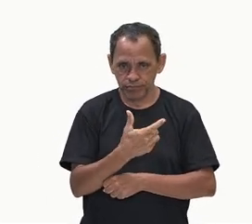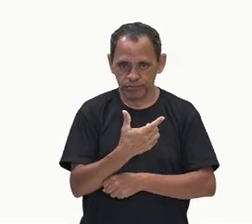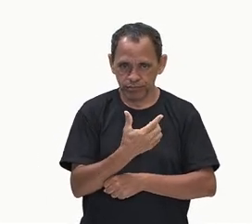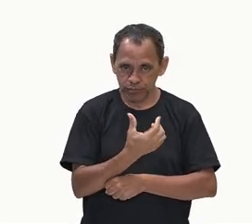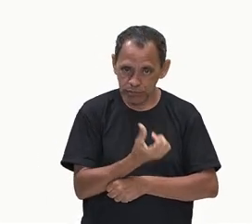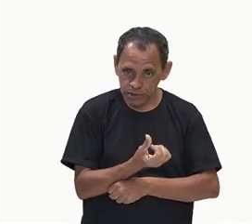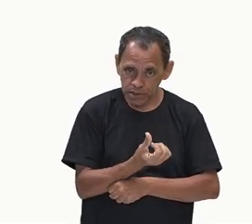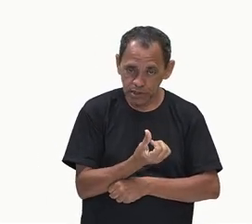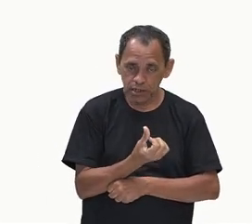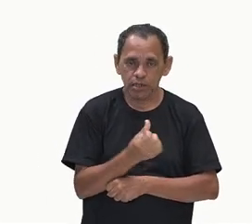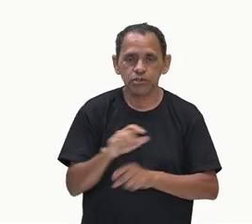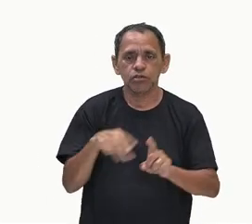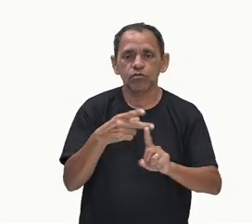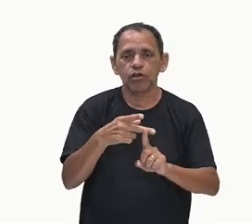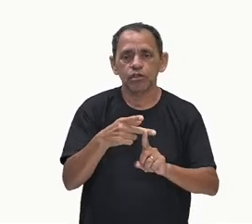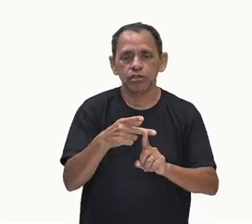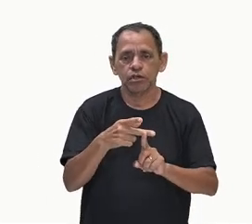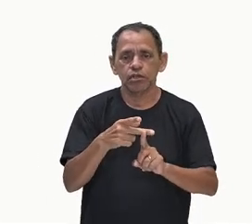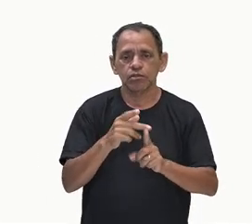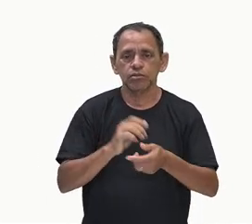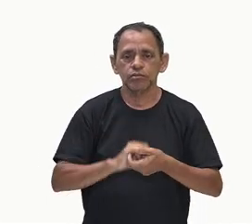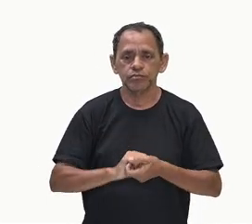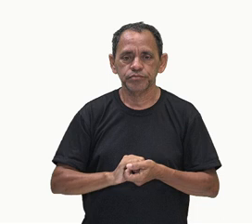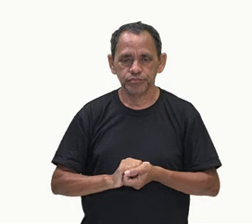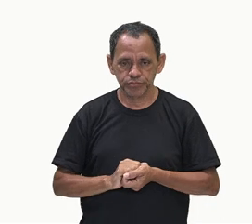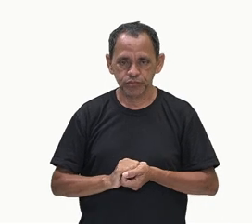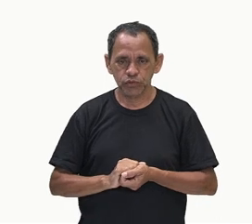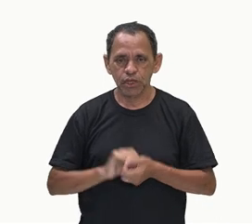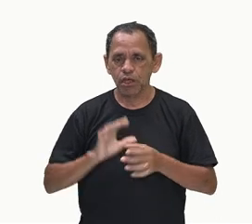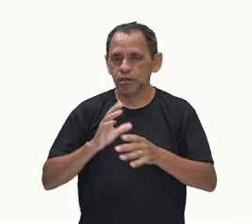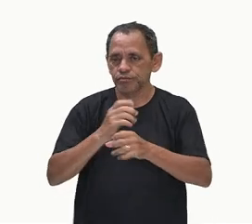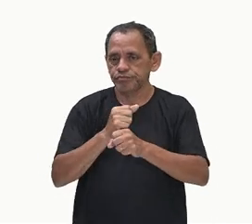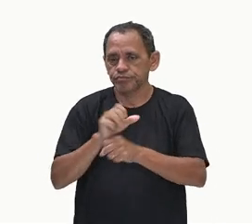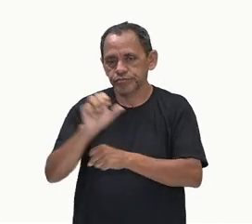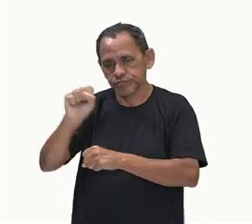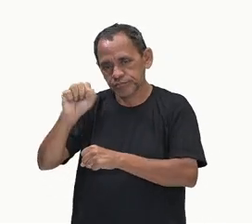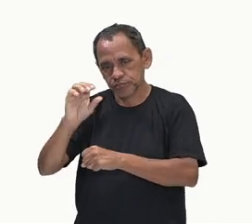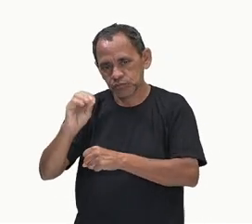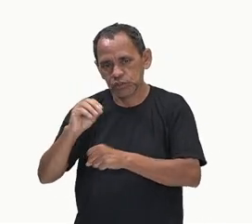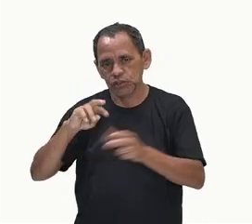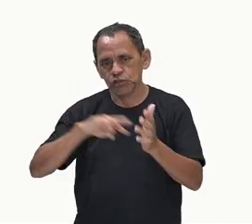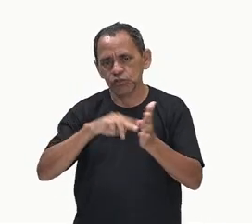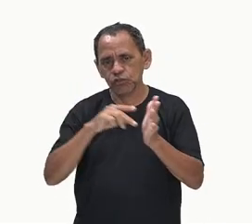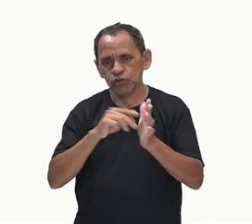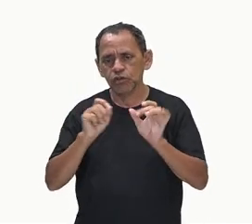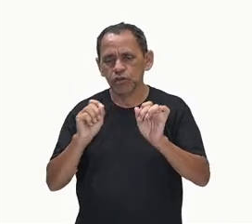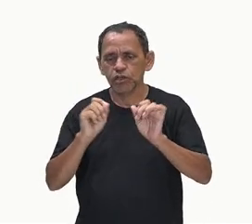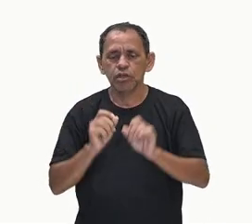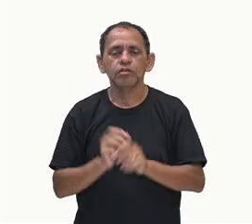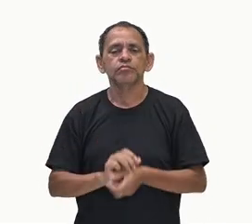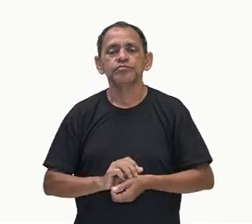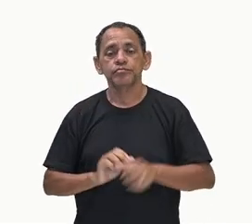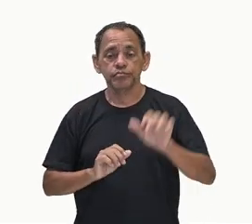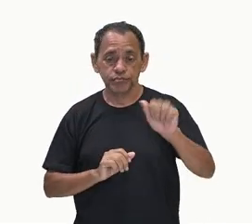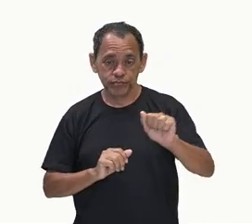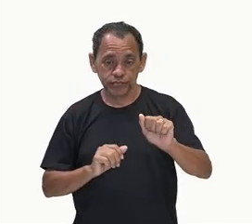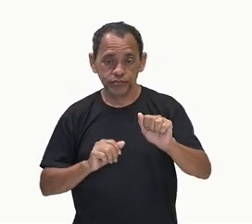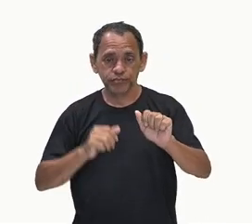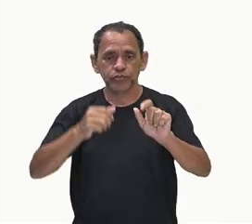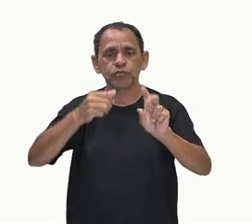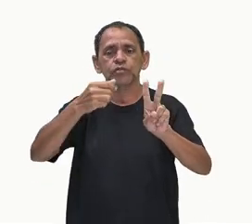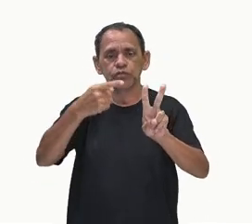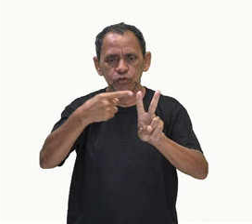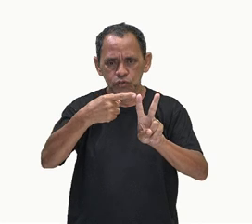a qu É iG a 80 O que significa que a é a raiz qu de